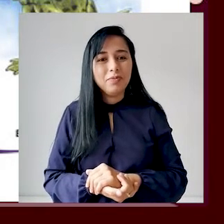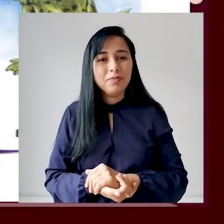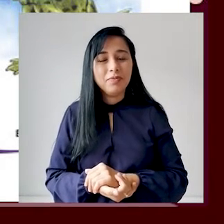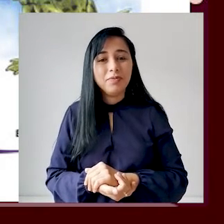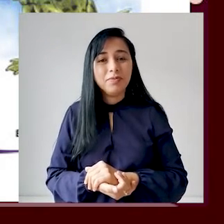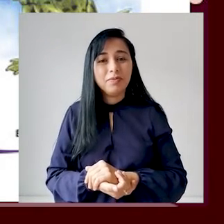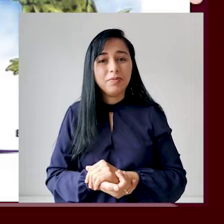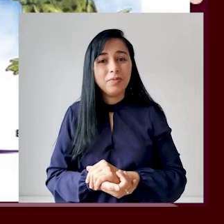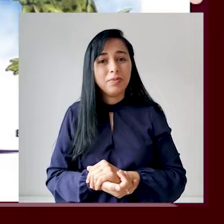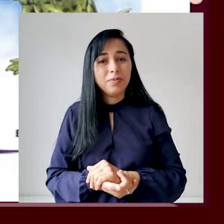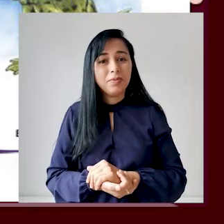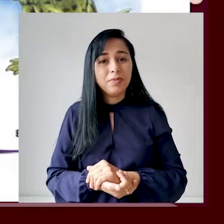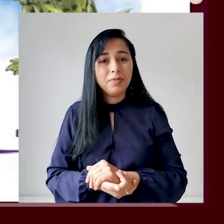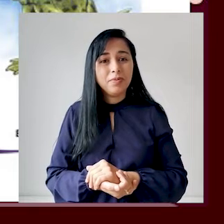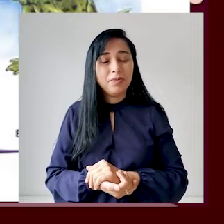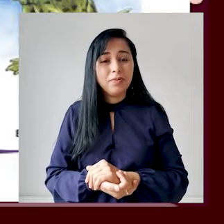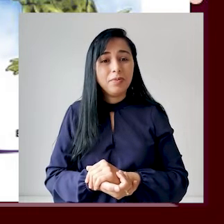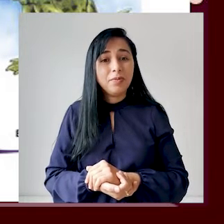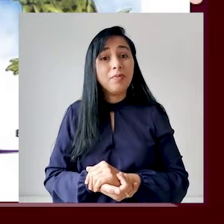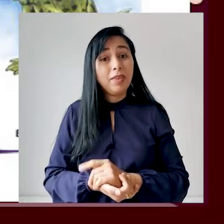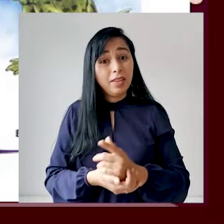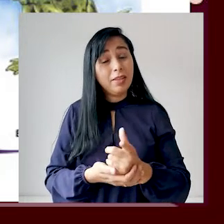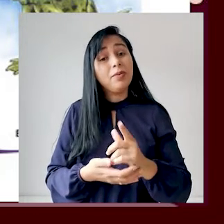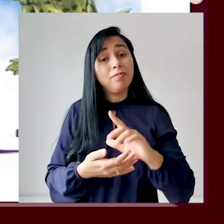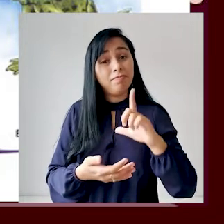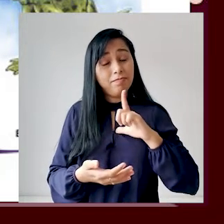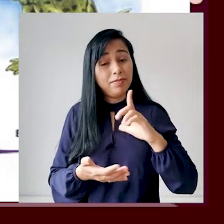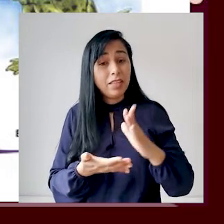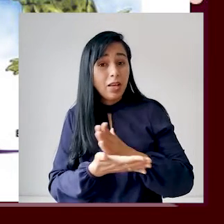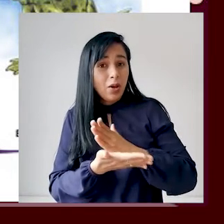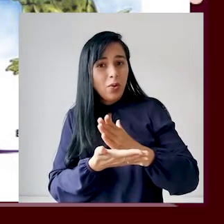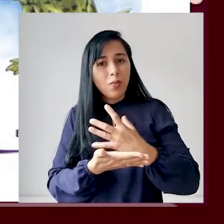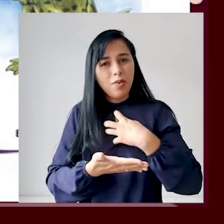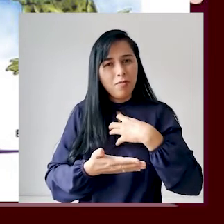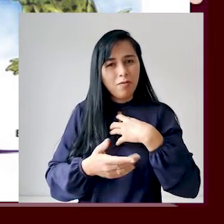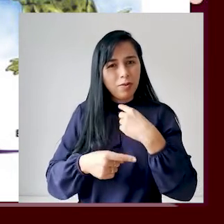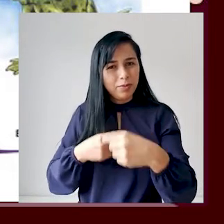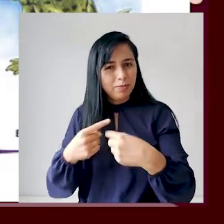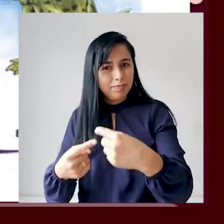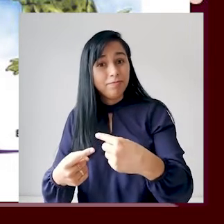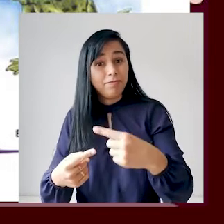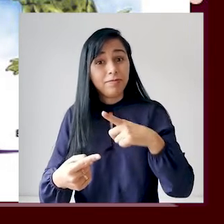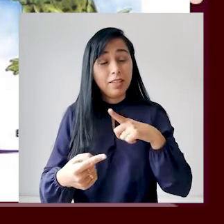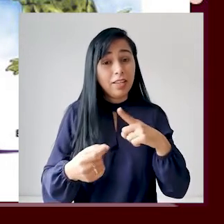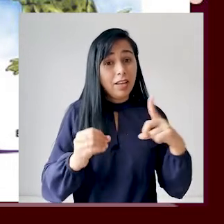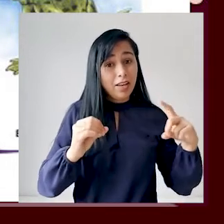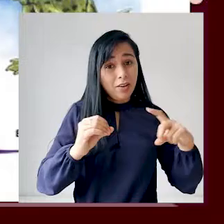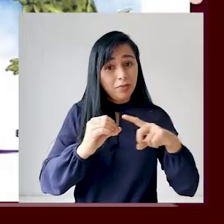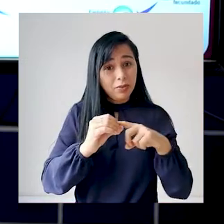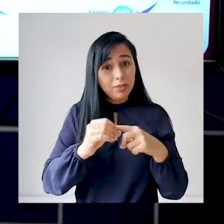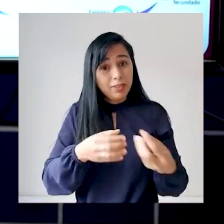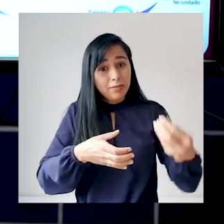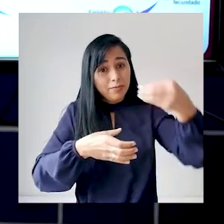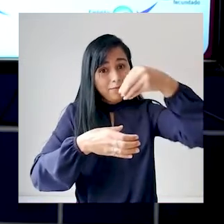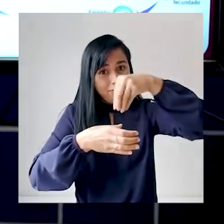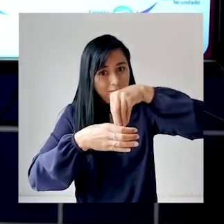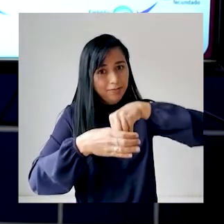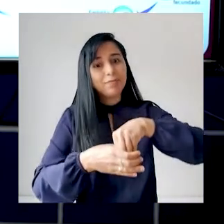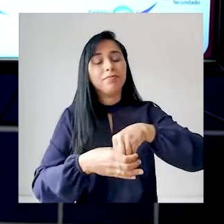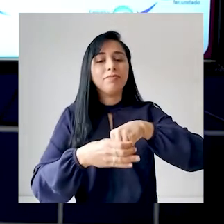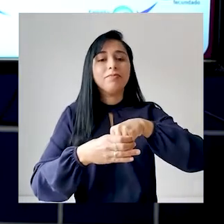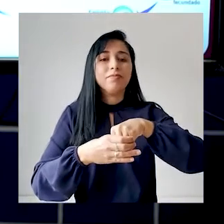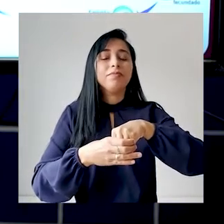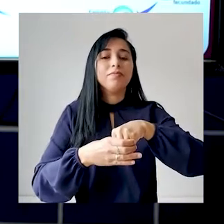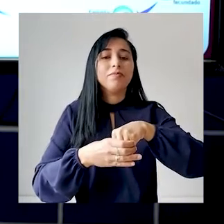fecundação. A fecundação interna e a fecundação externa. Na